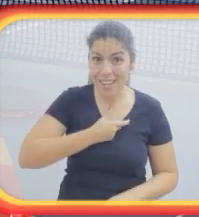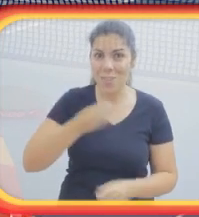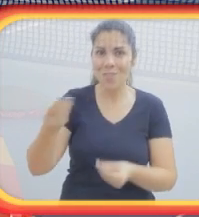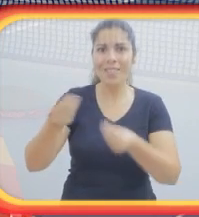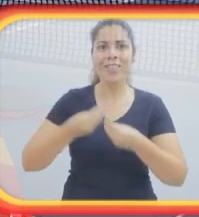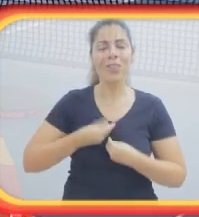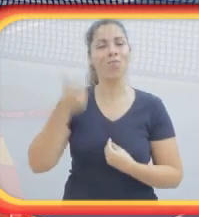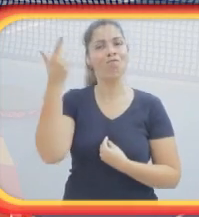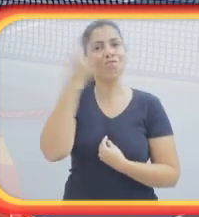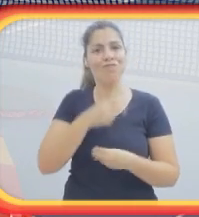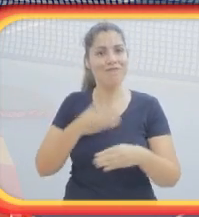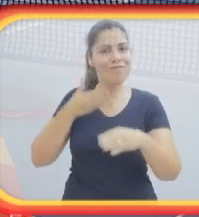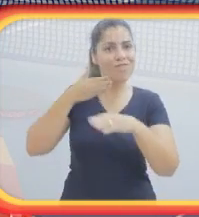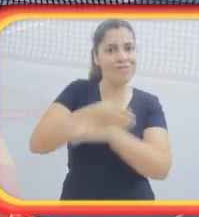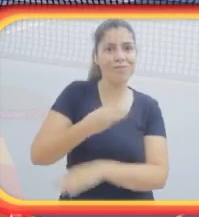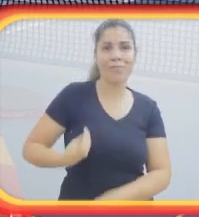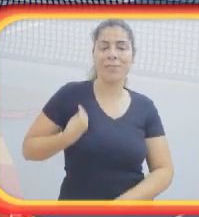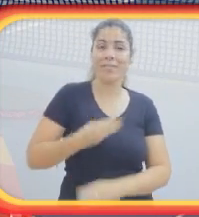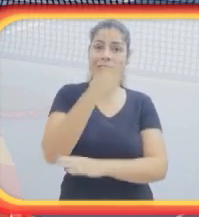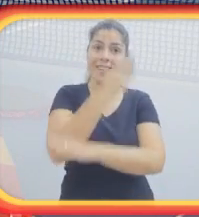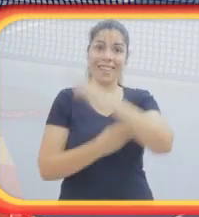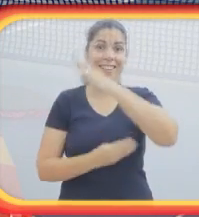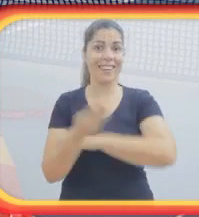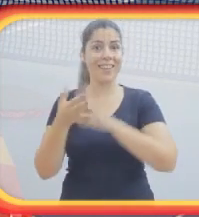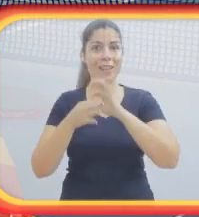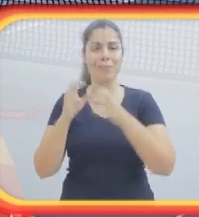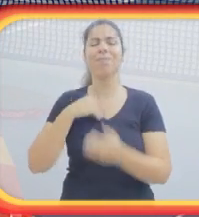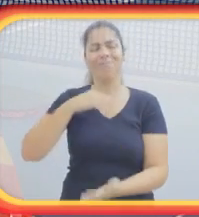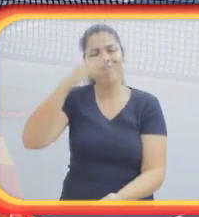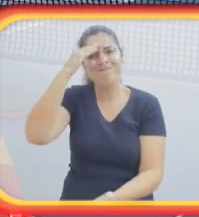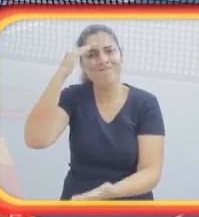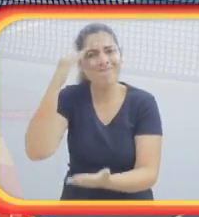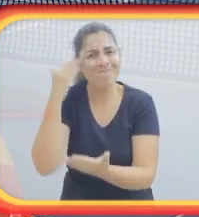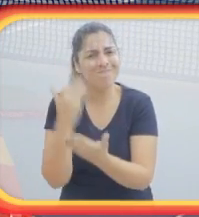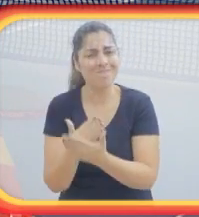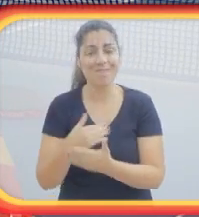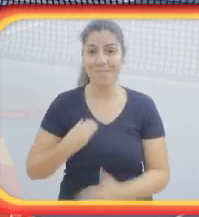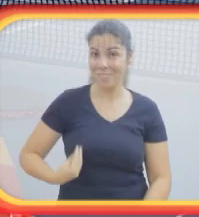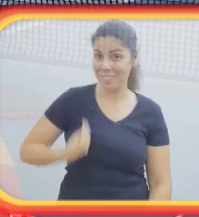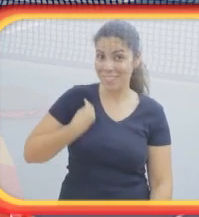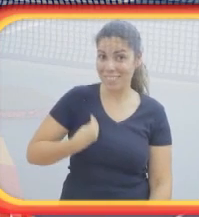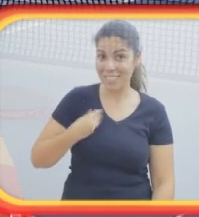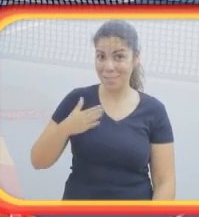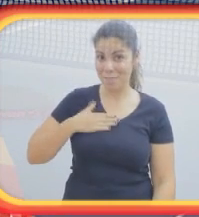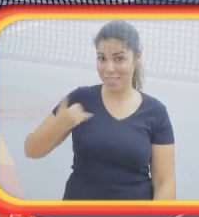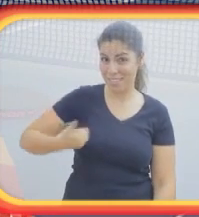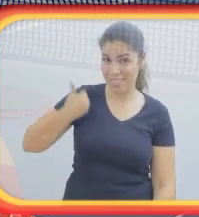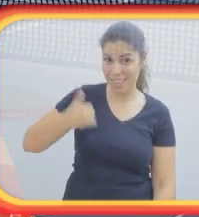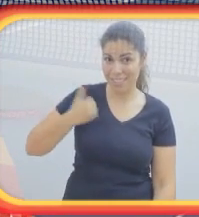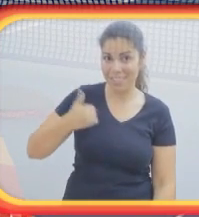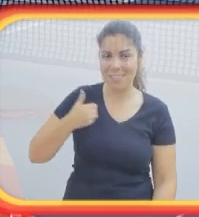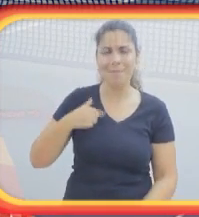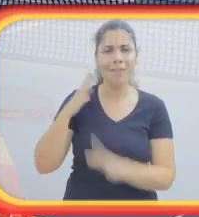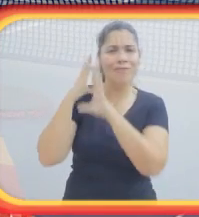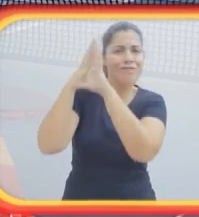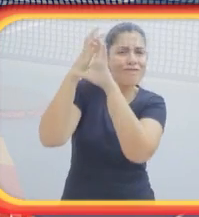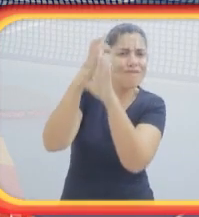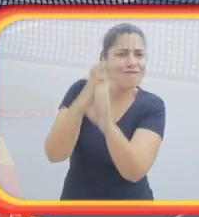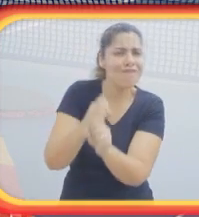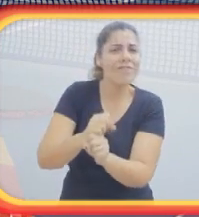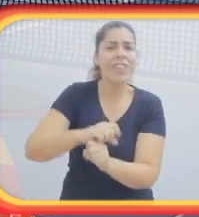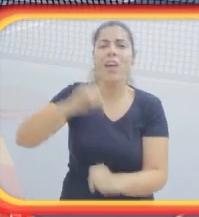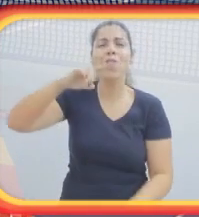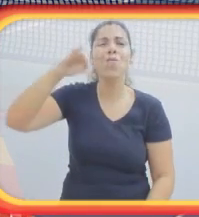muito disputada, muito esperada, eu queria muito essa medalha. E conquistando essa medalha, me deu o direito